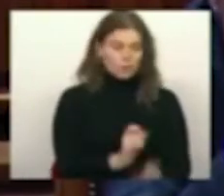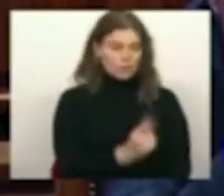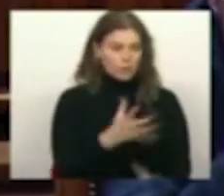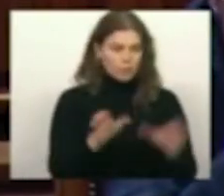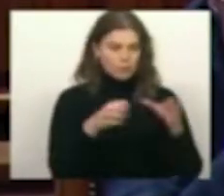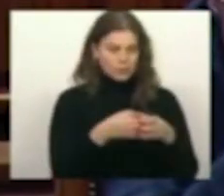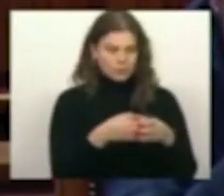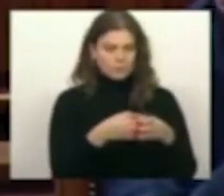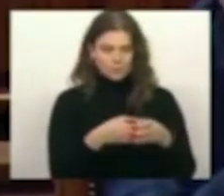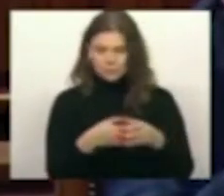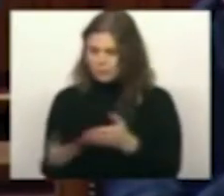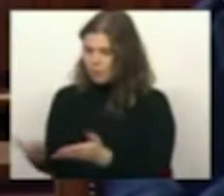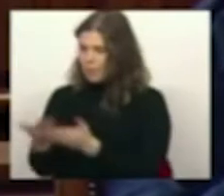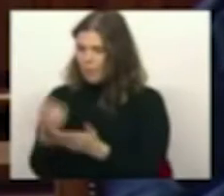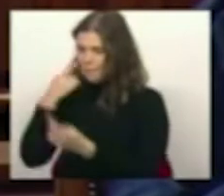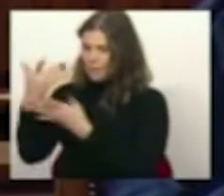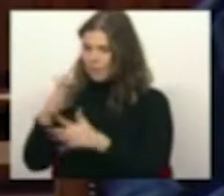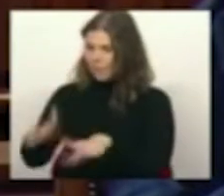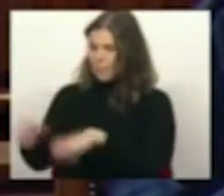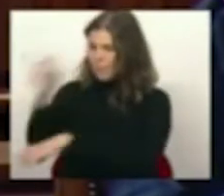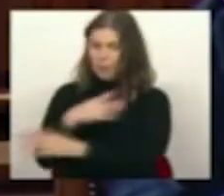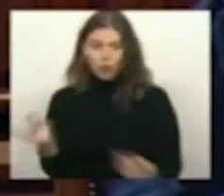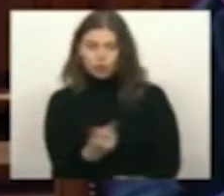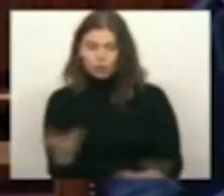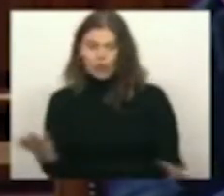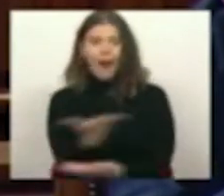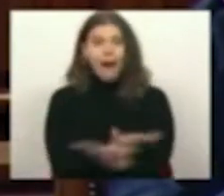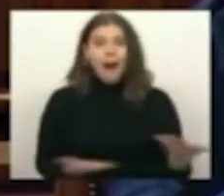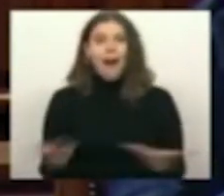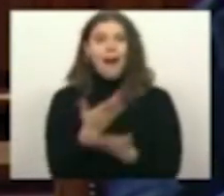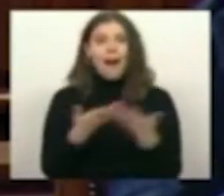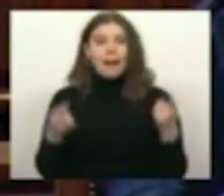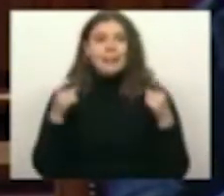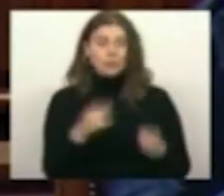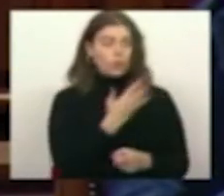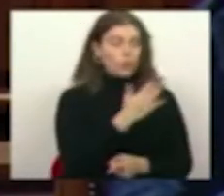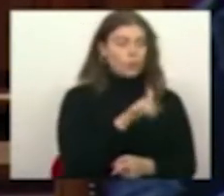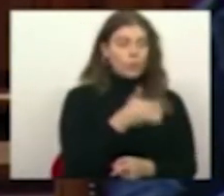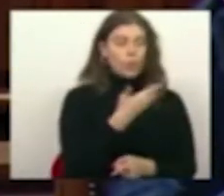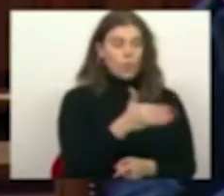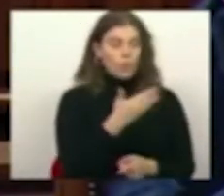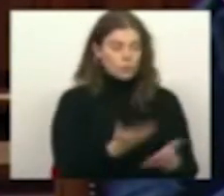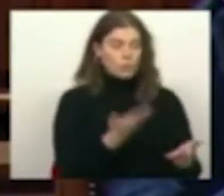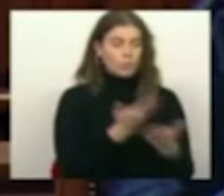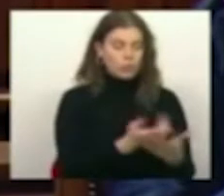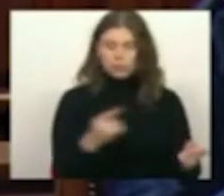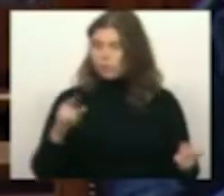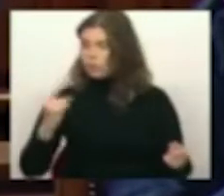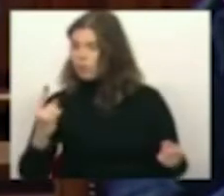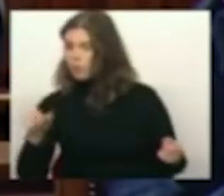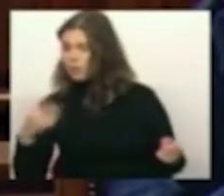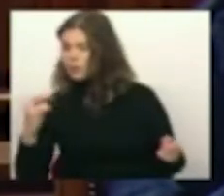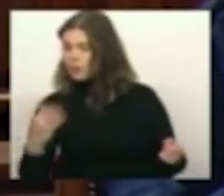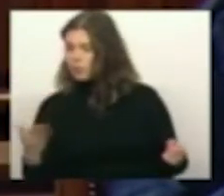da Comissão e a proposta apresentada pelo Parlamento Europeu. E esse entre o 1,11 proposto pela Comissão e o